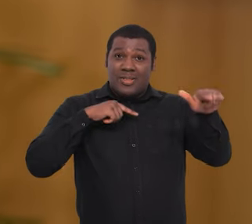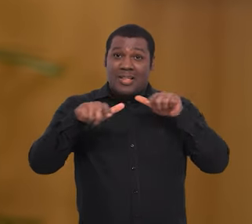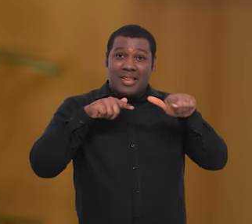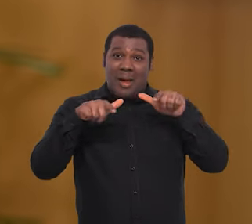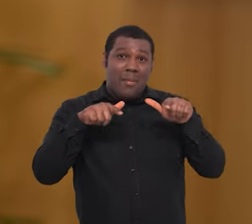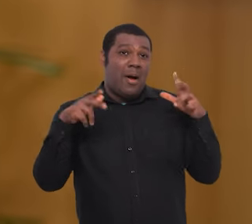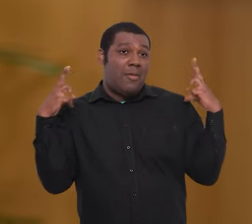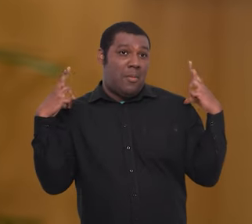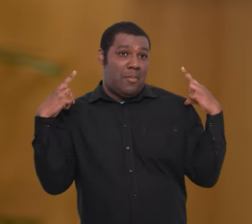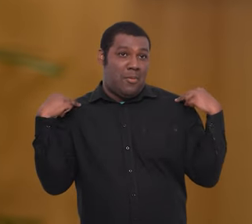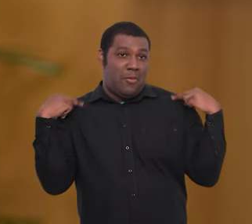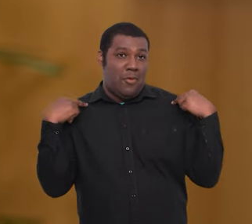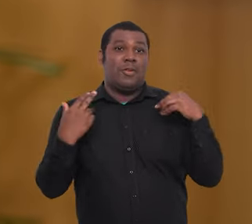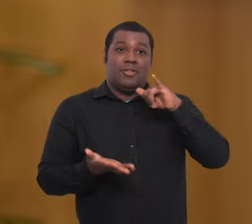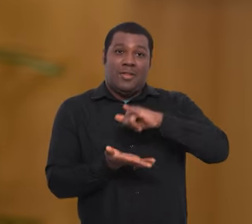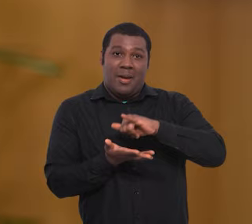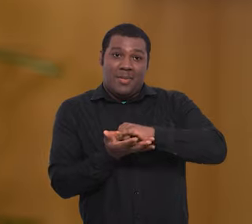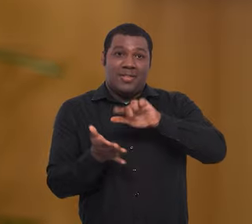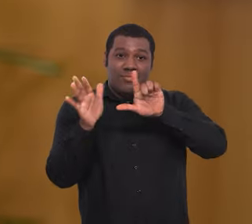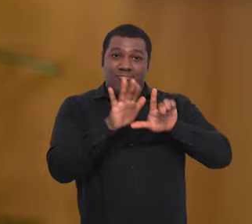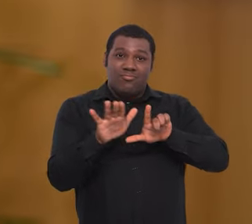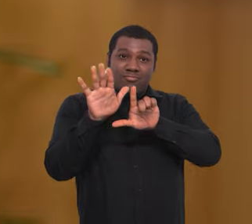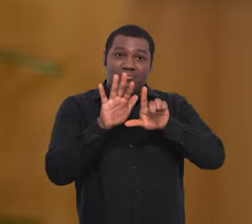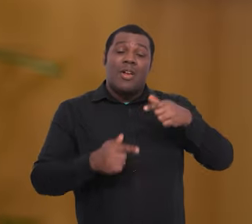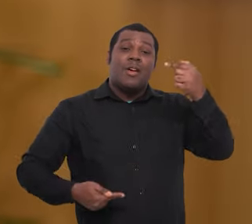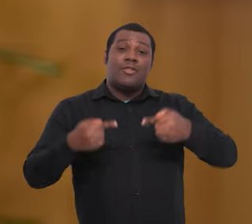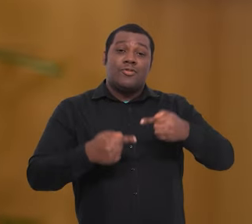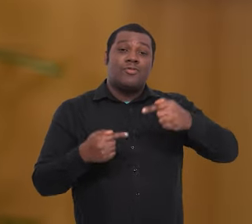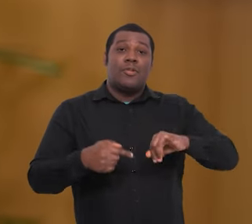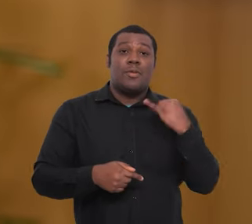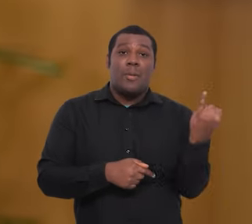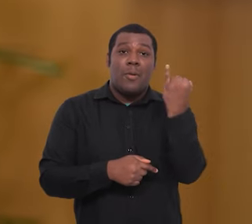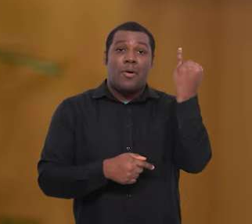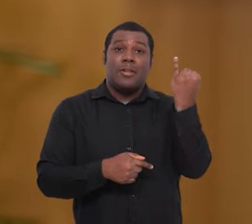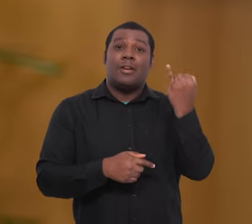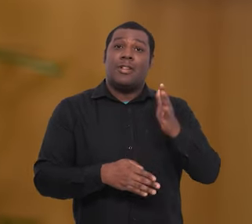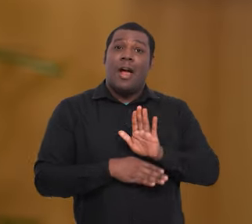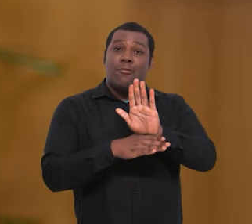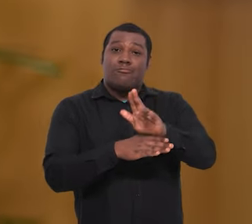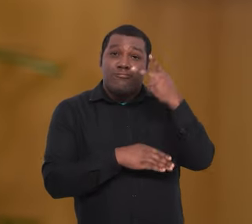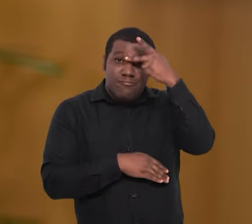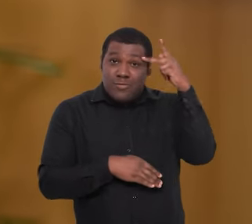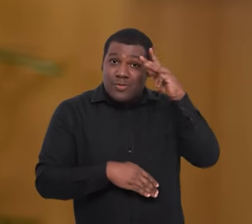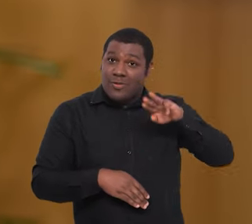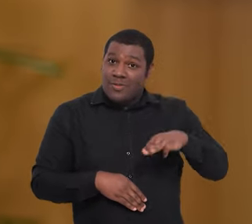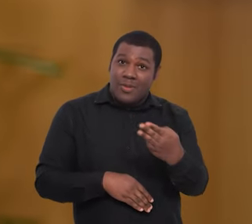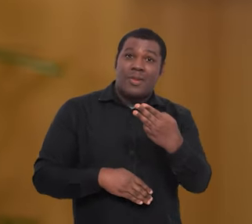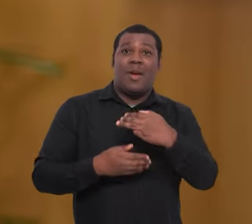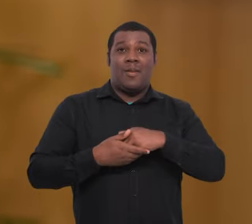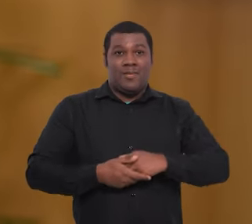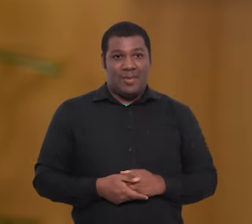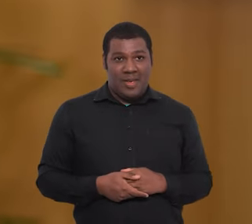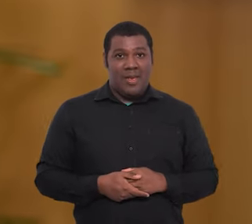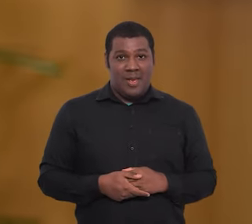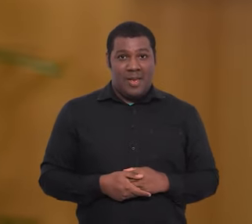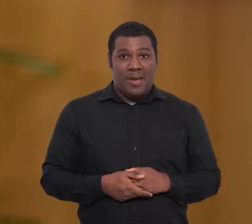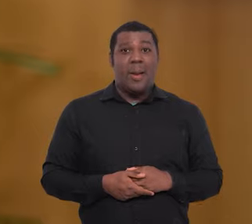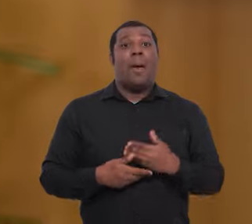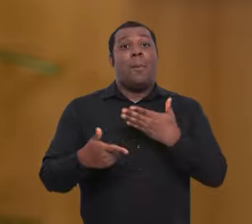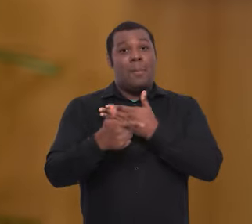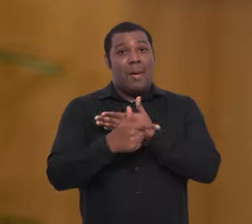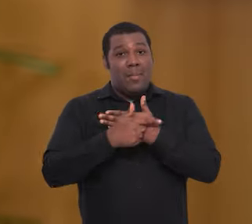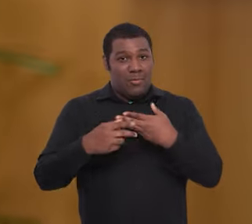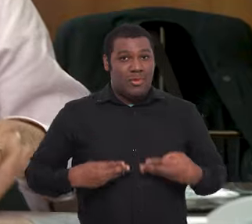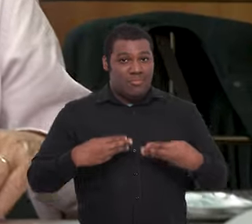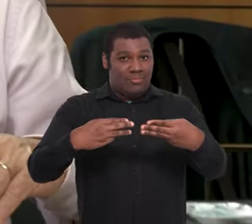de aplicativo essa discussão essencial para milhares de pessoas é conduzida pelo Ministério do Trabalho e